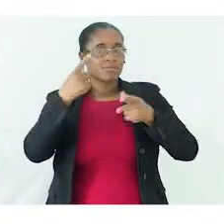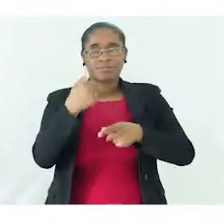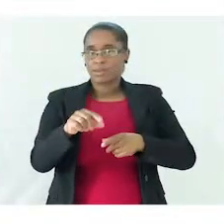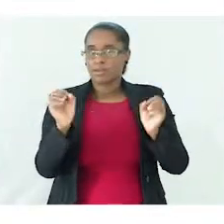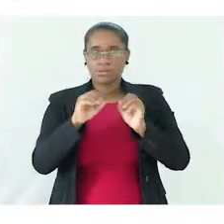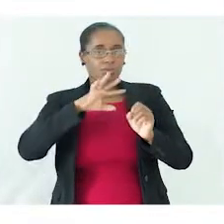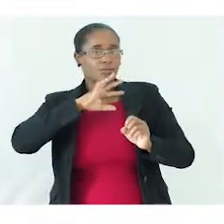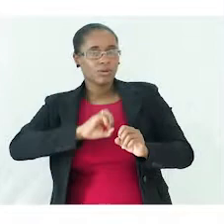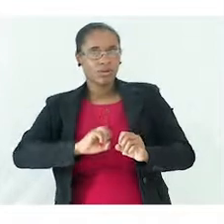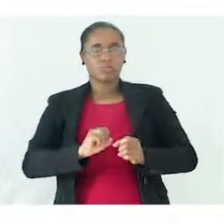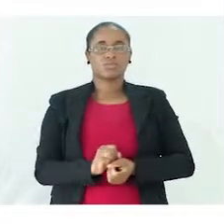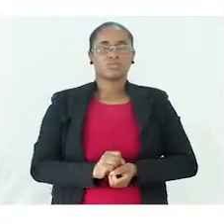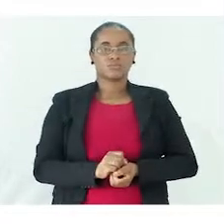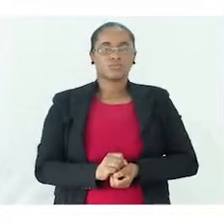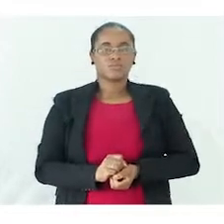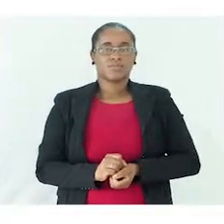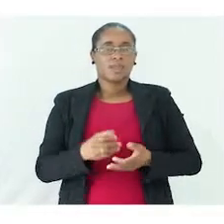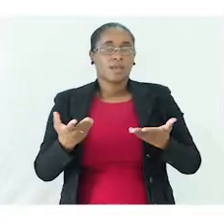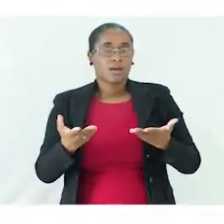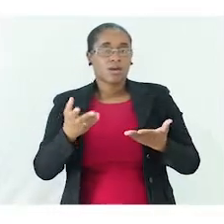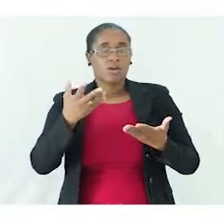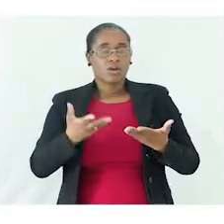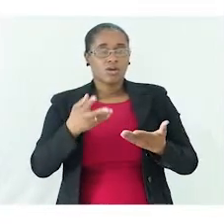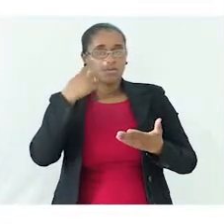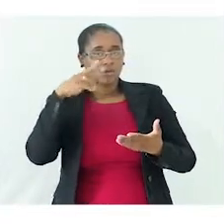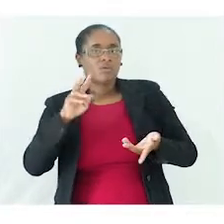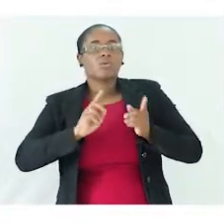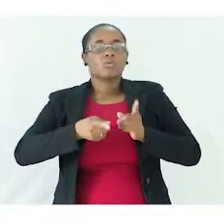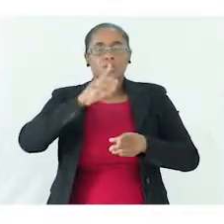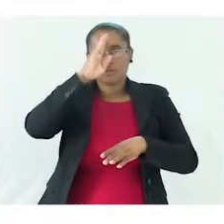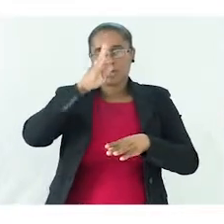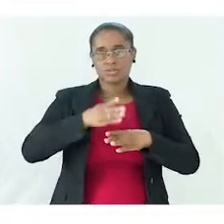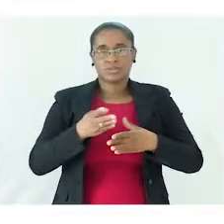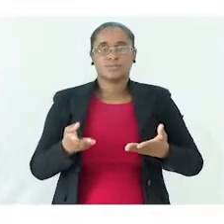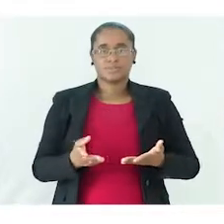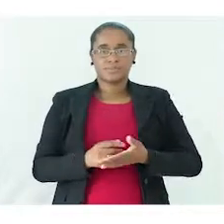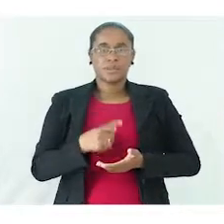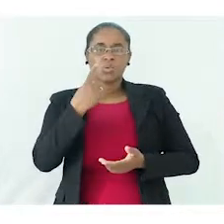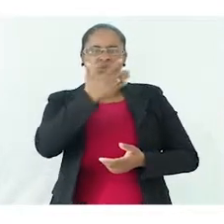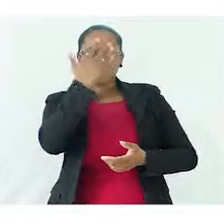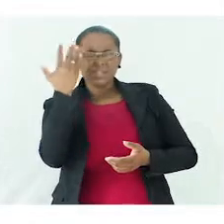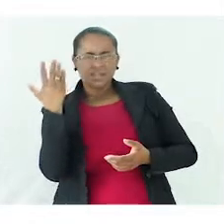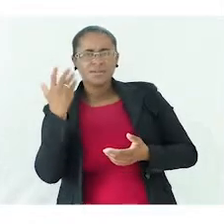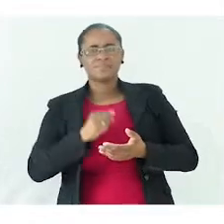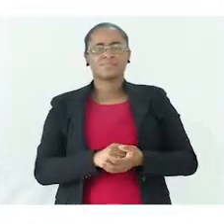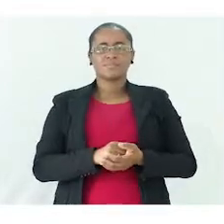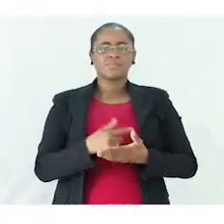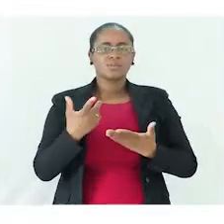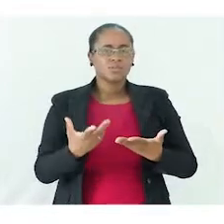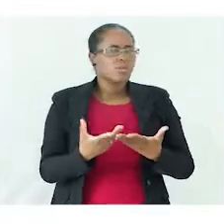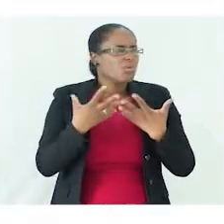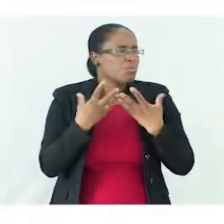ter filhos. Então vamos lá ver o que vai acontecer. Portanto, um dia, tomado